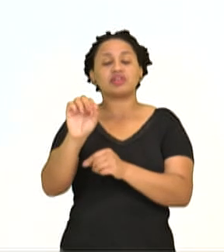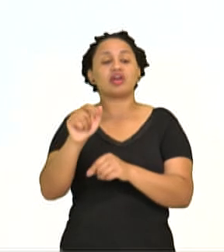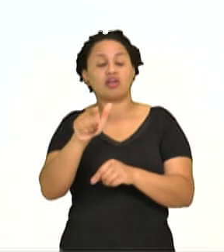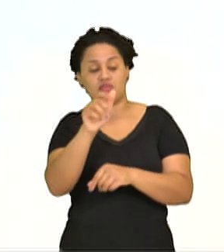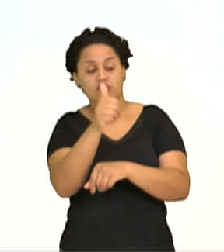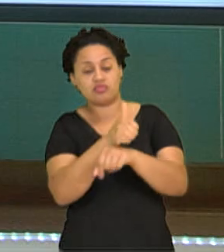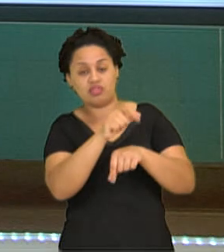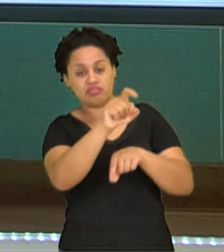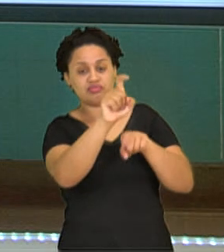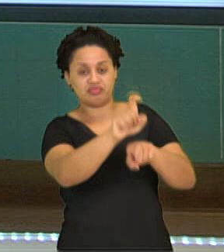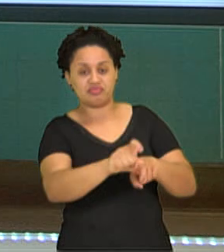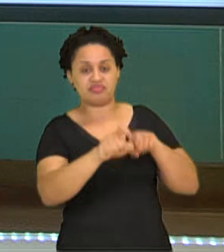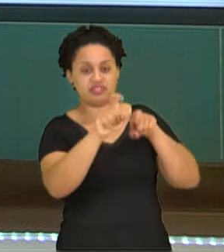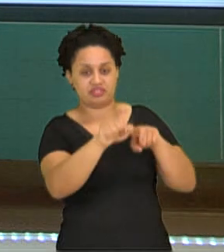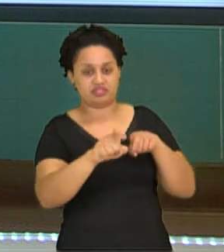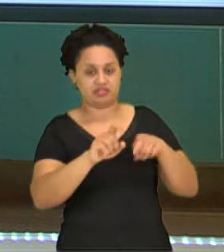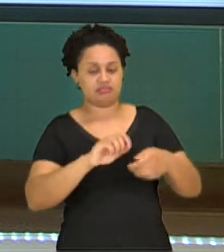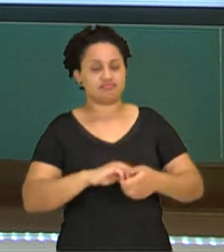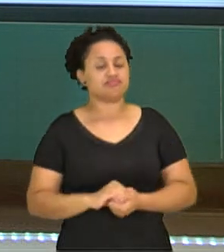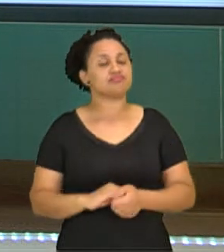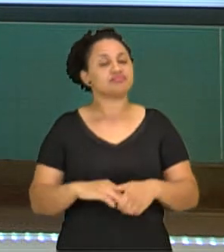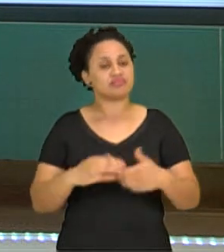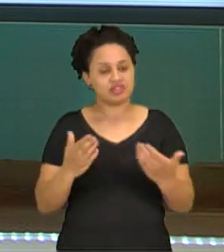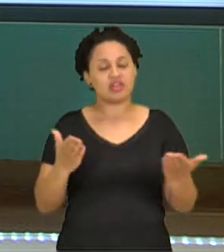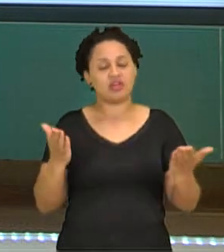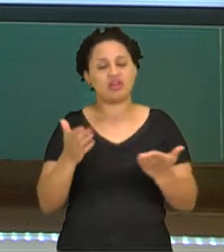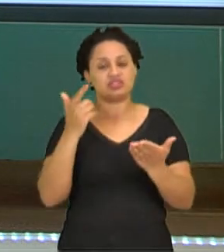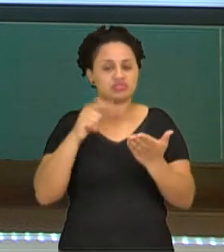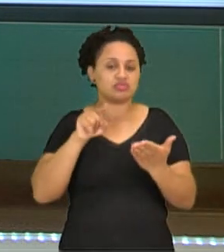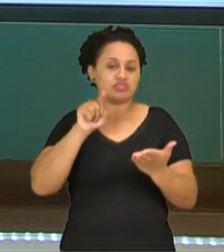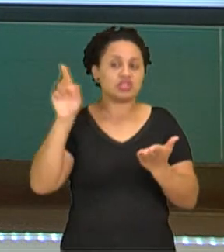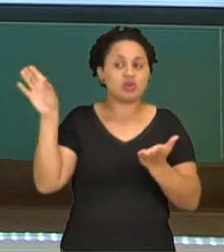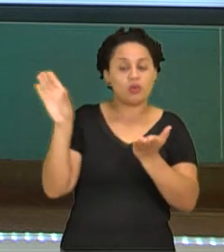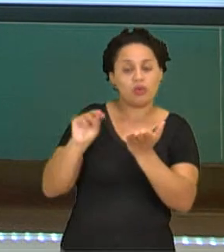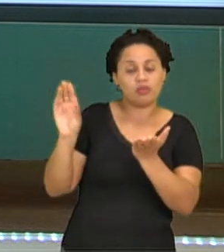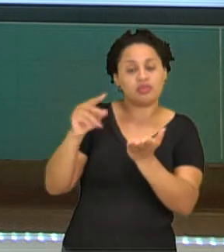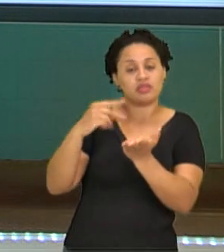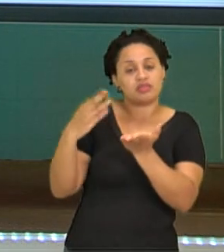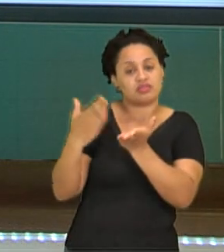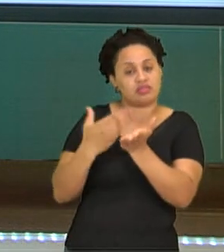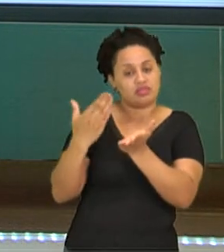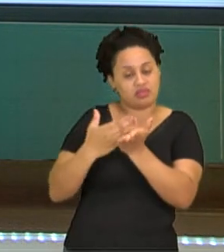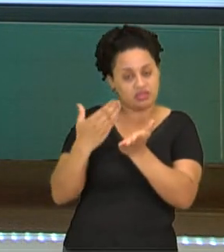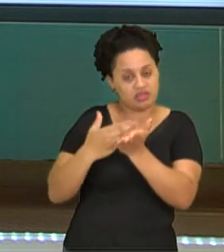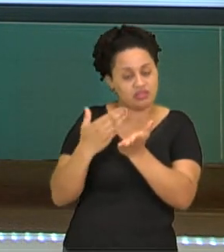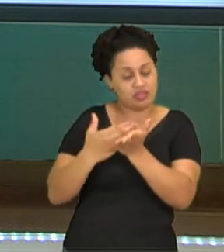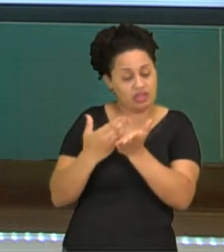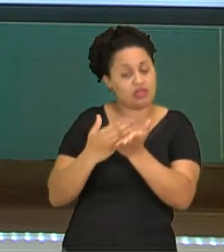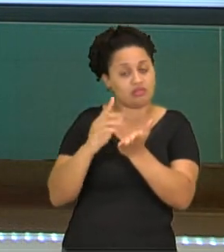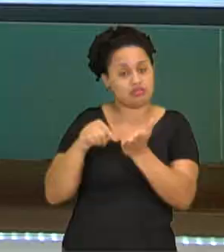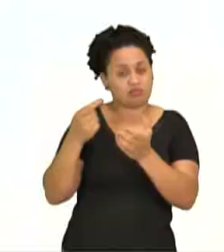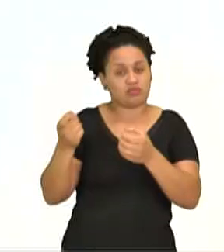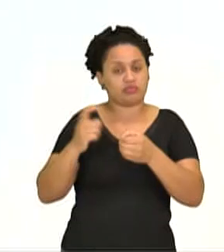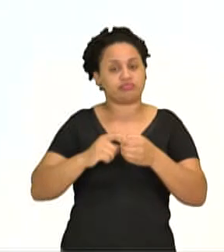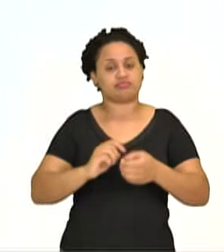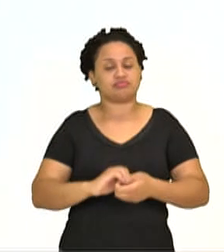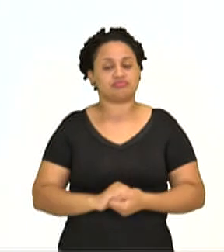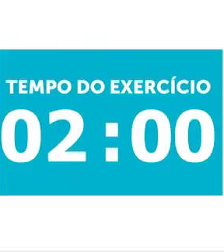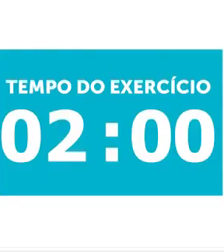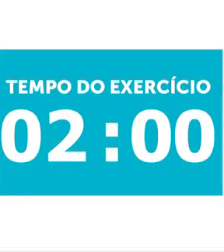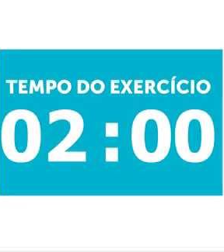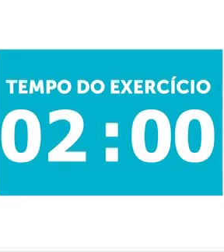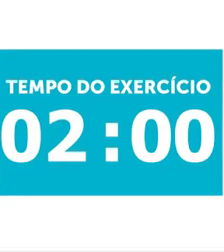o fazendeiro. Então, mais um tempo para vocês copiarem essas outras 4 profissões.